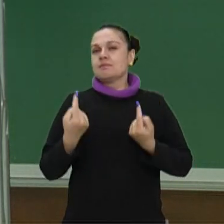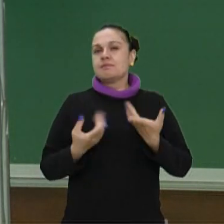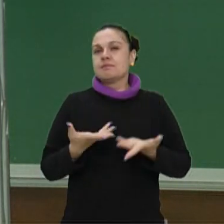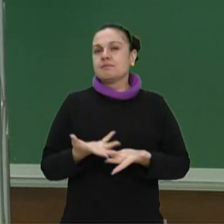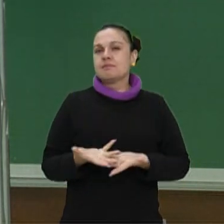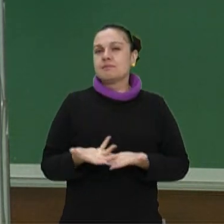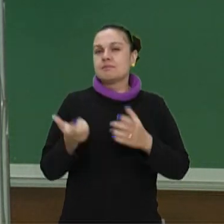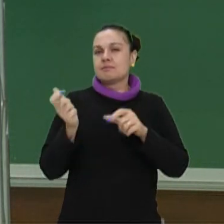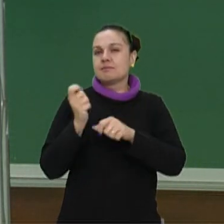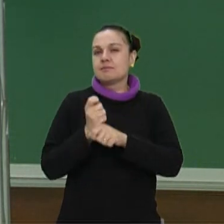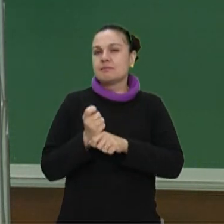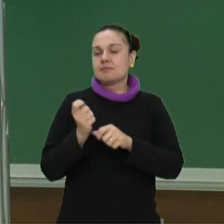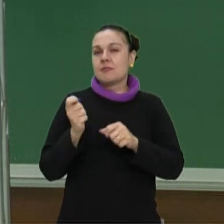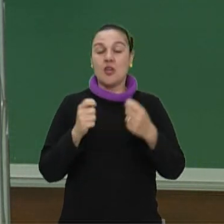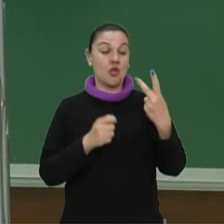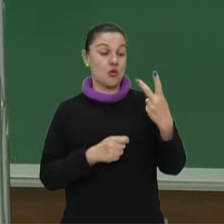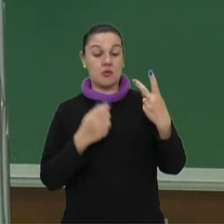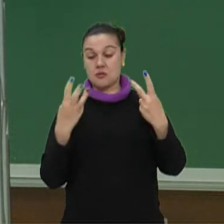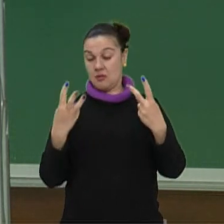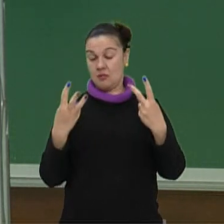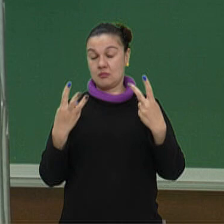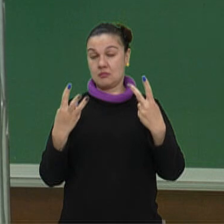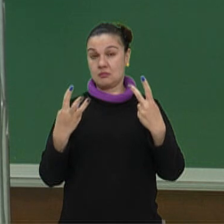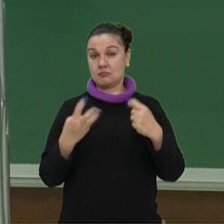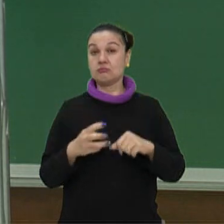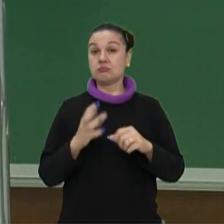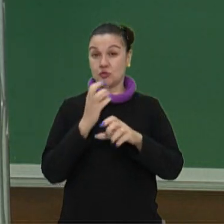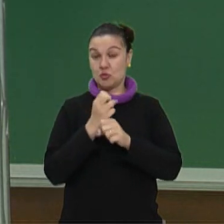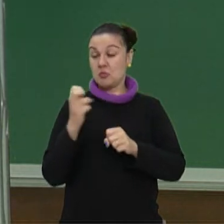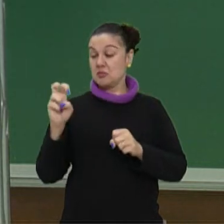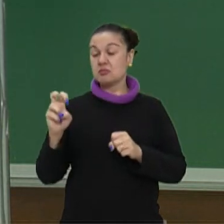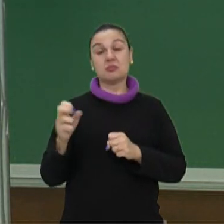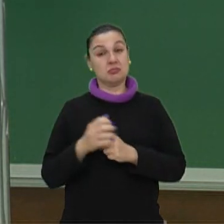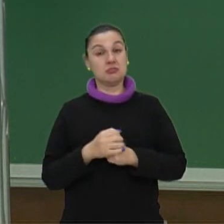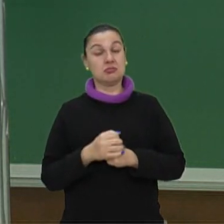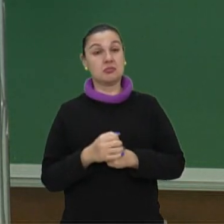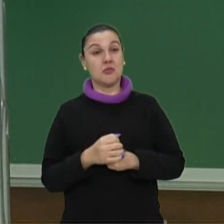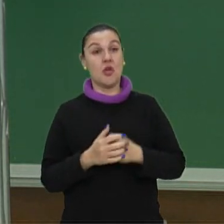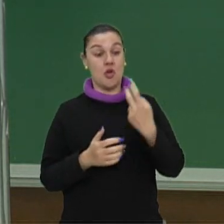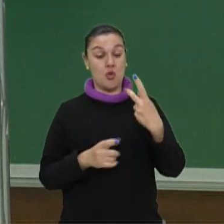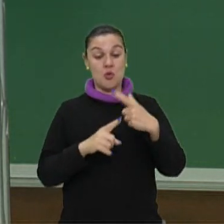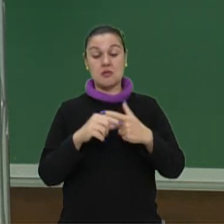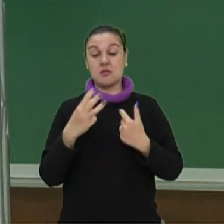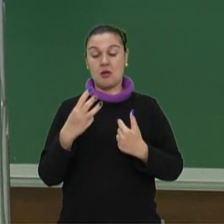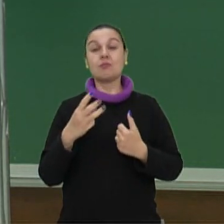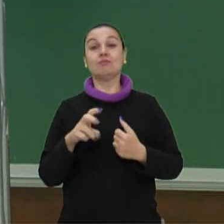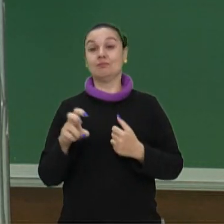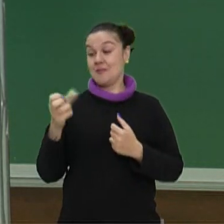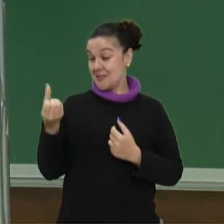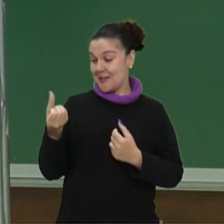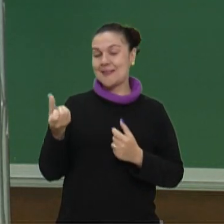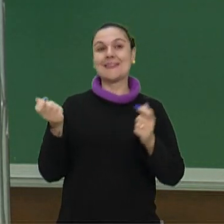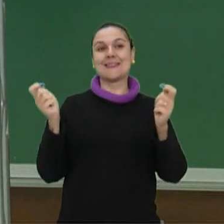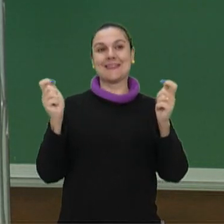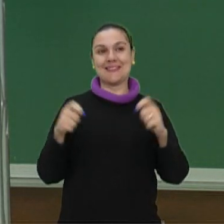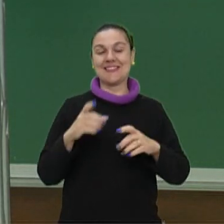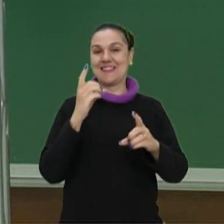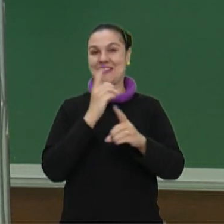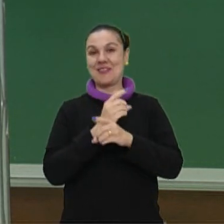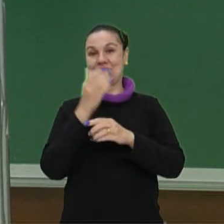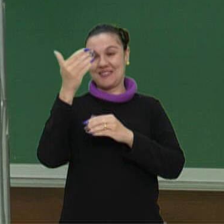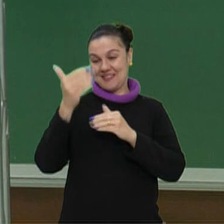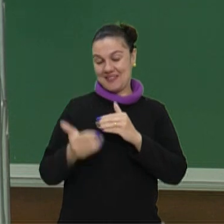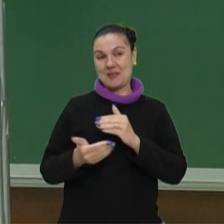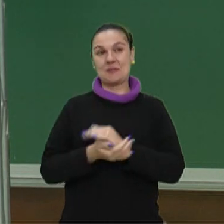que dê 5 aqui. 2 e 3. 2 mais 3, 5. Se eu multiplicar 2 por 3, é 6. Opa, cheguei na